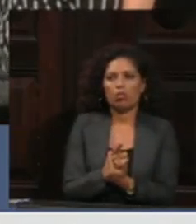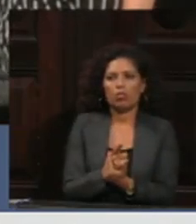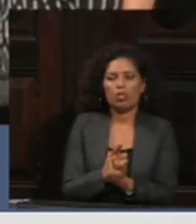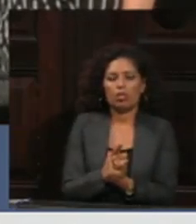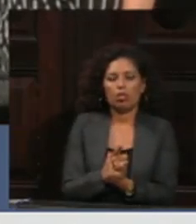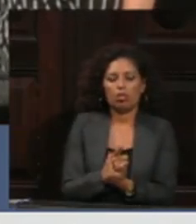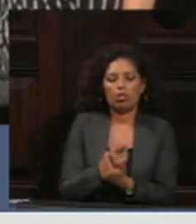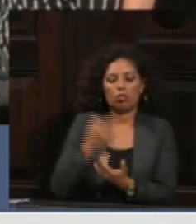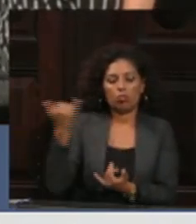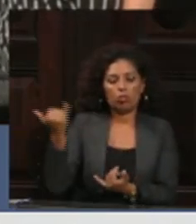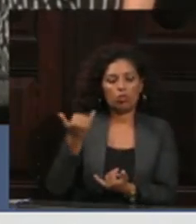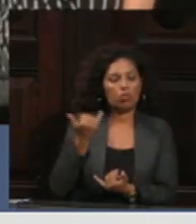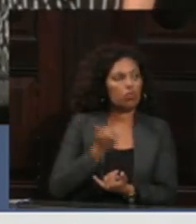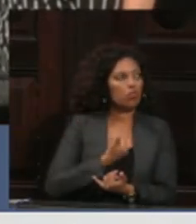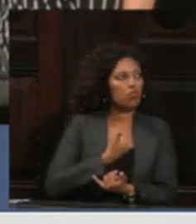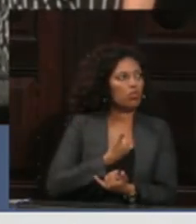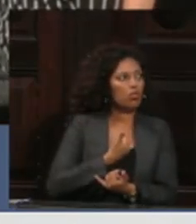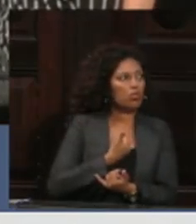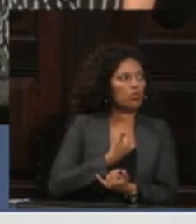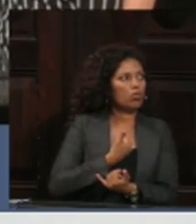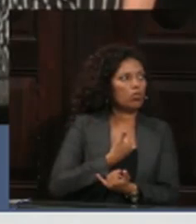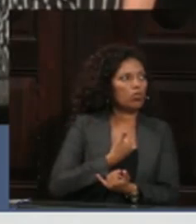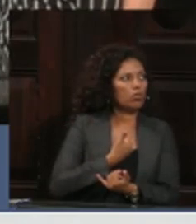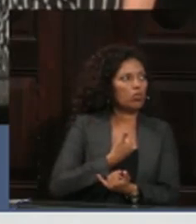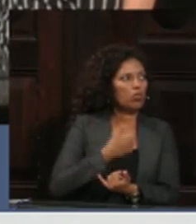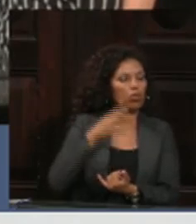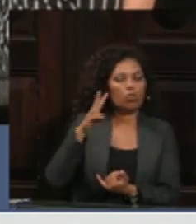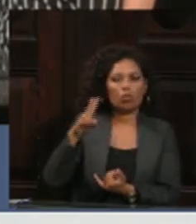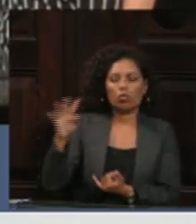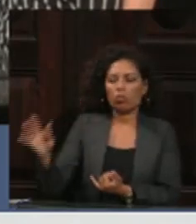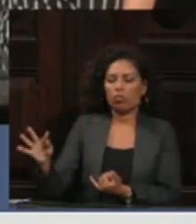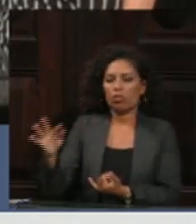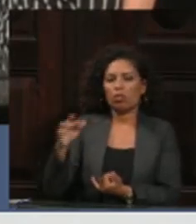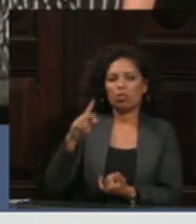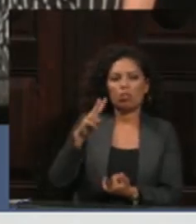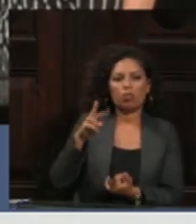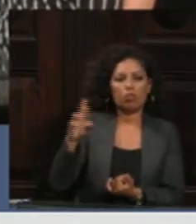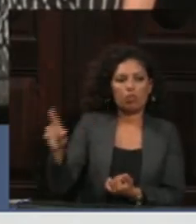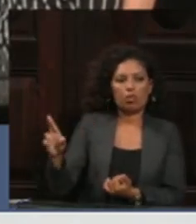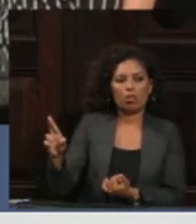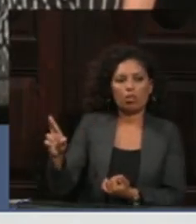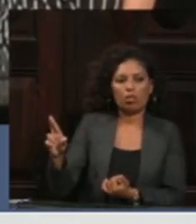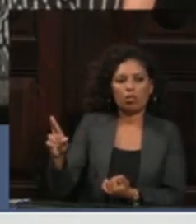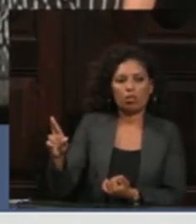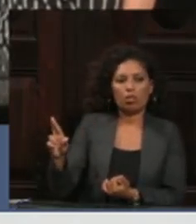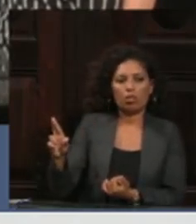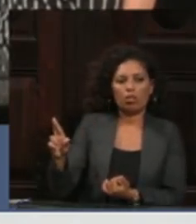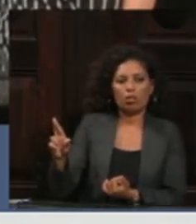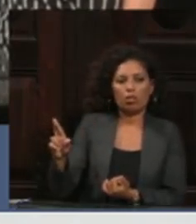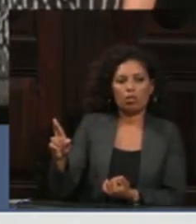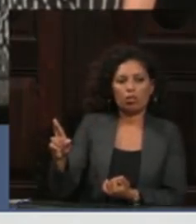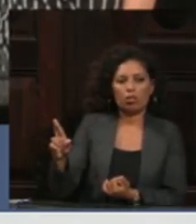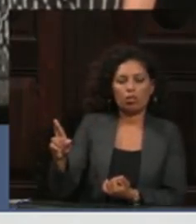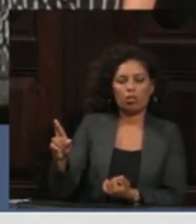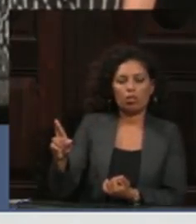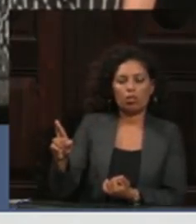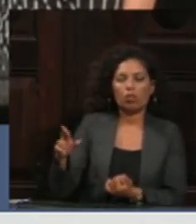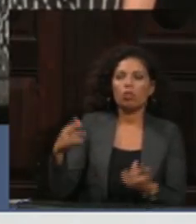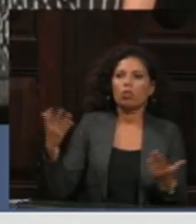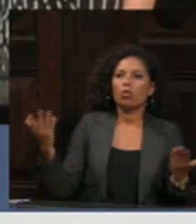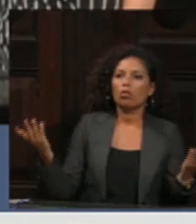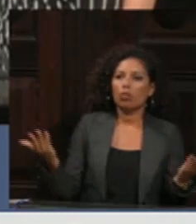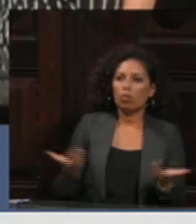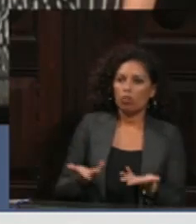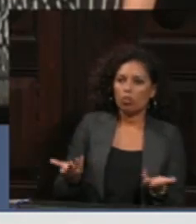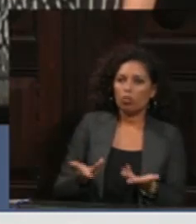informações, devendo o Vale Transporte e outras vantagens aos funcionários. E nesse mês no dia de hoje, foi feita uma